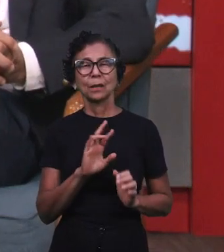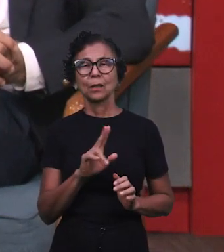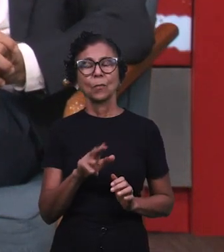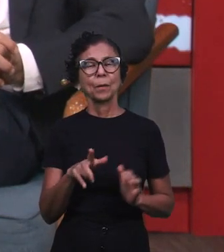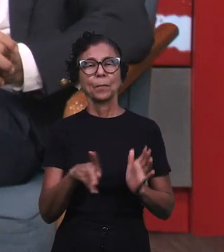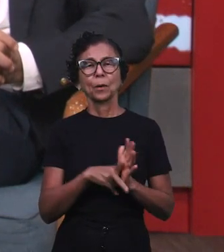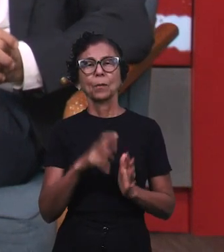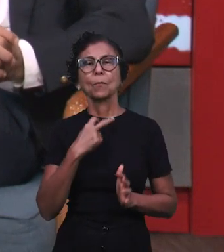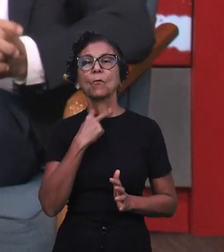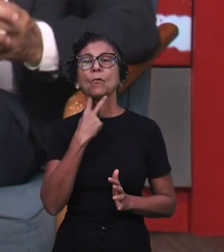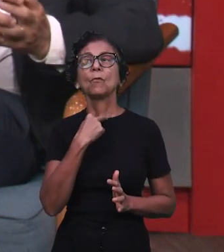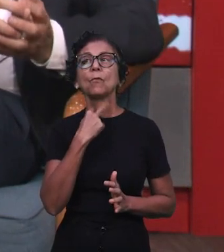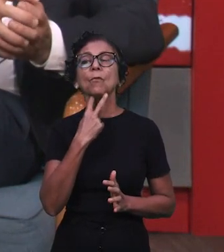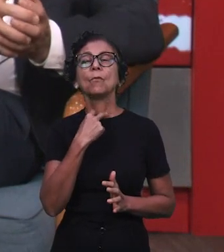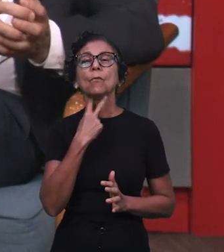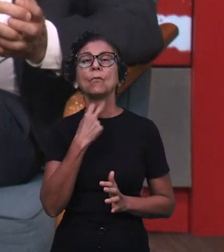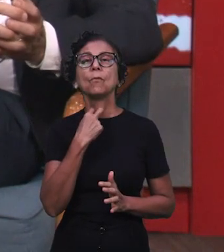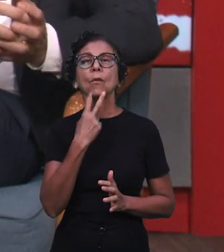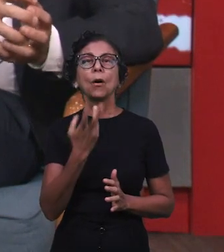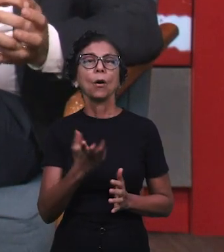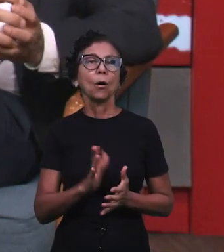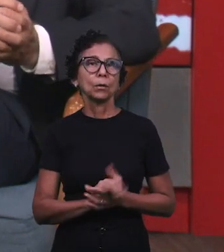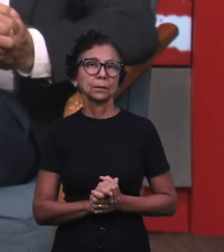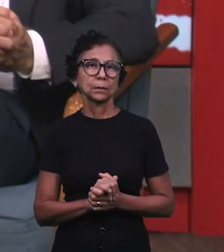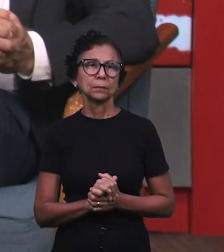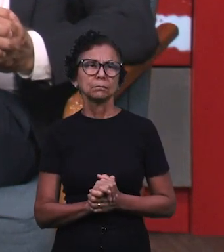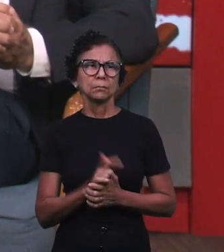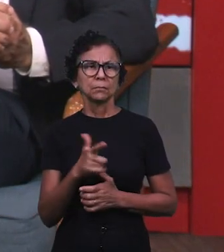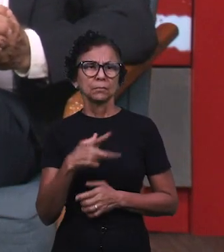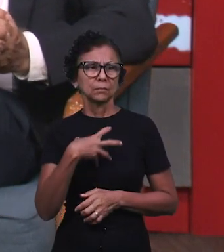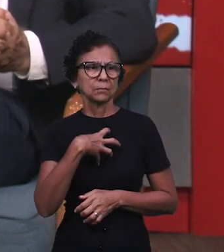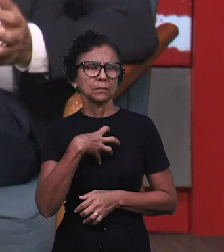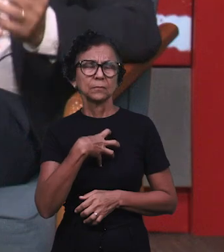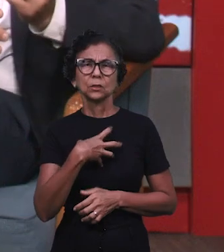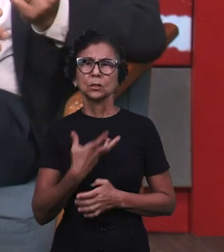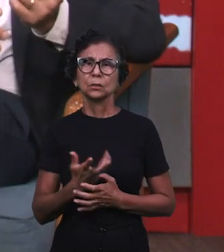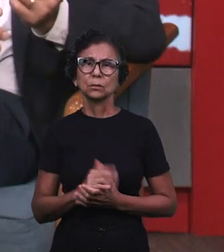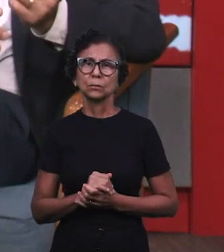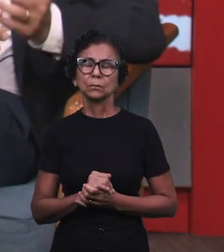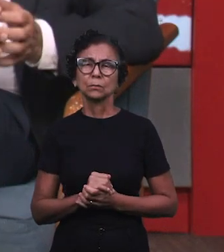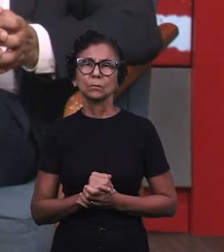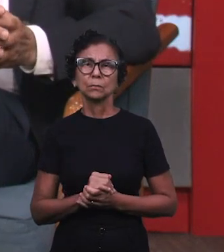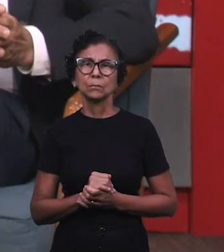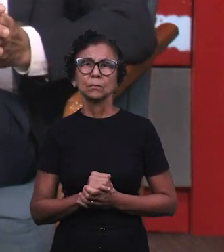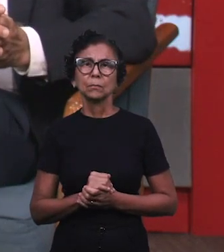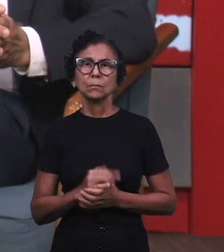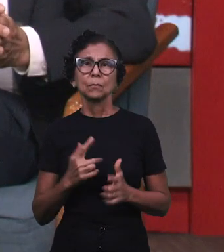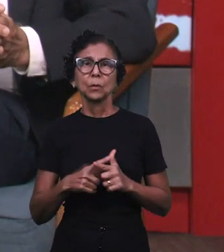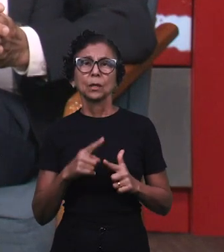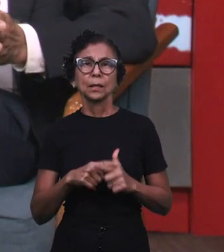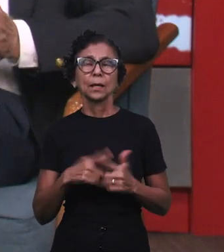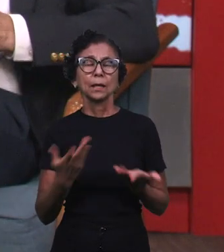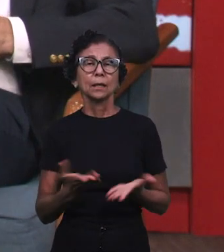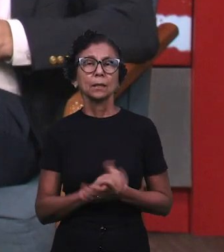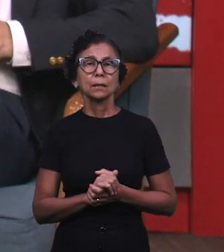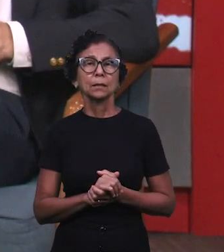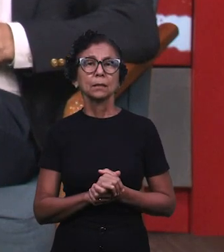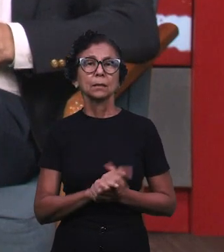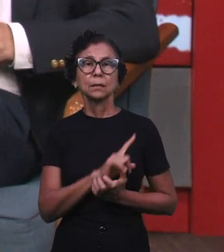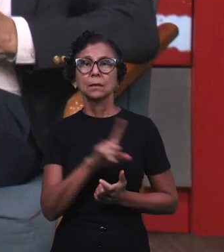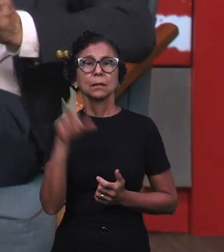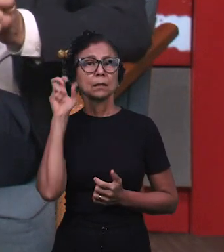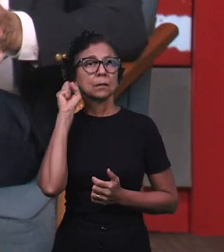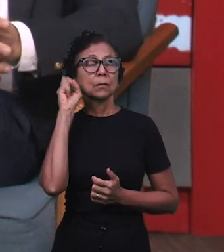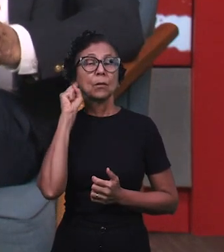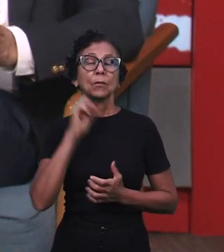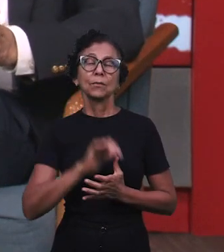articulados, não formam palavras nem sentido. Por quê? Porque não ouve. se o